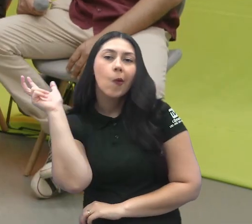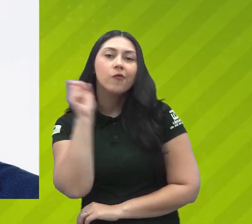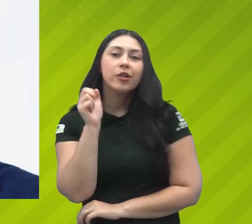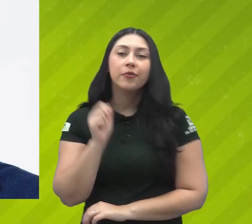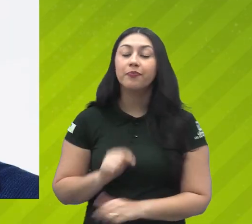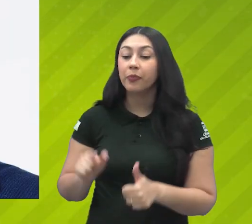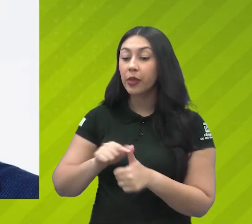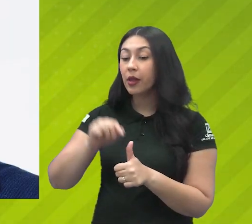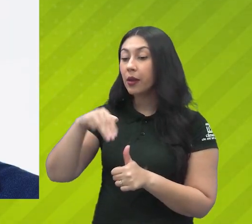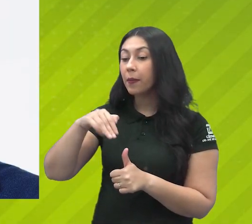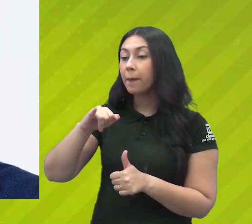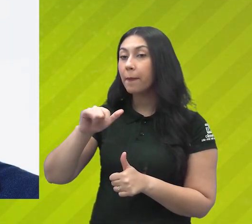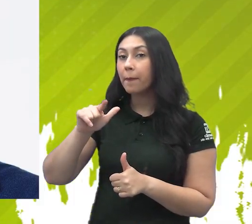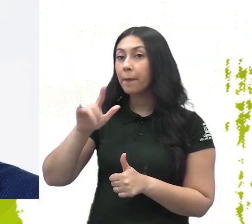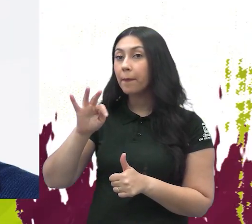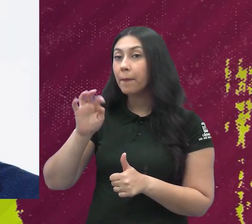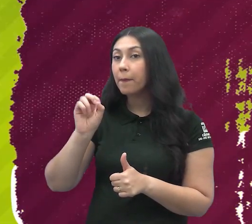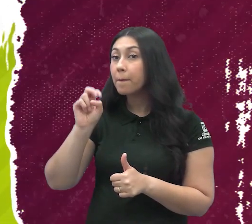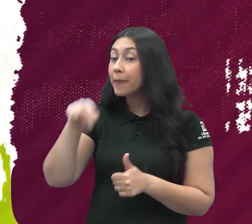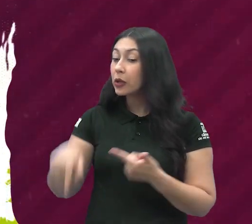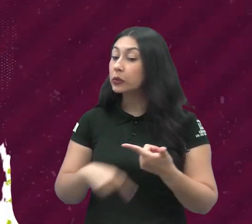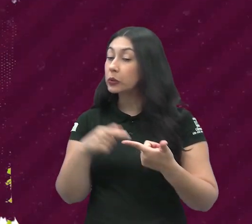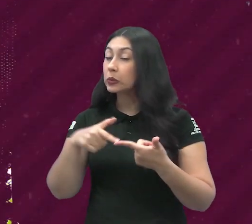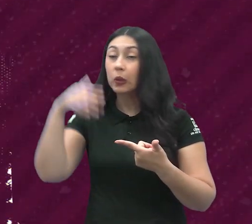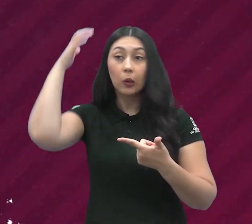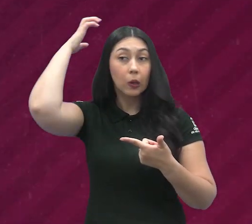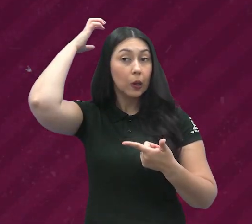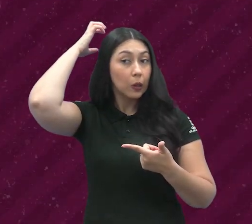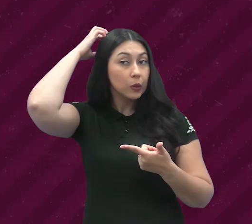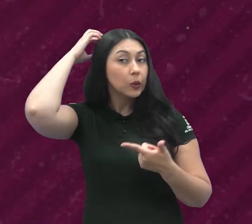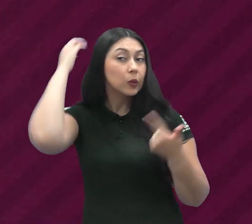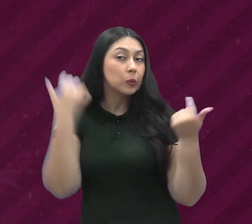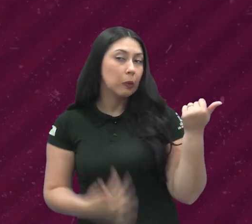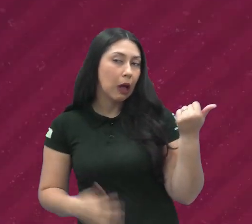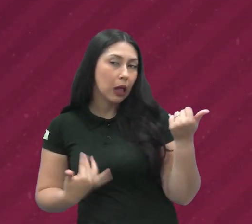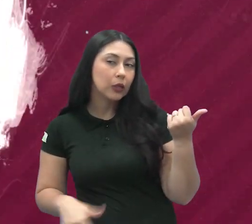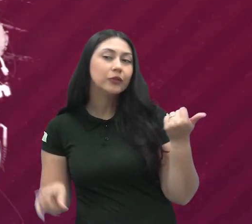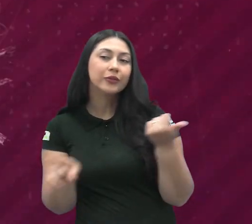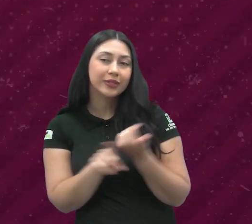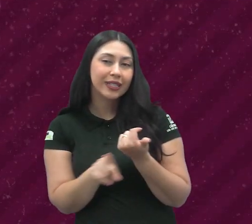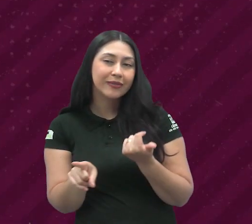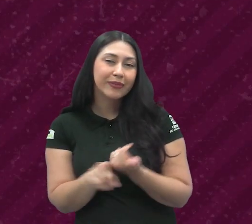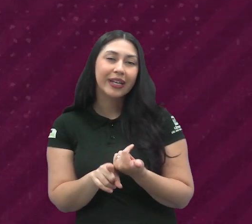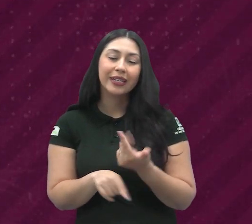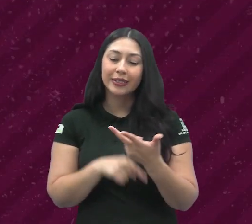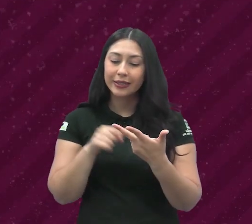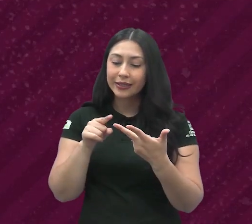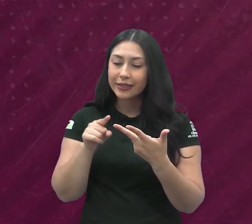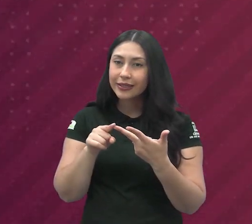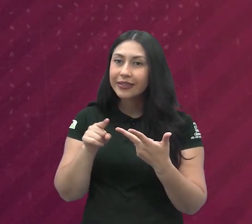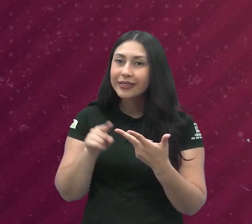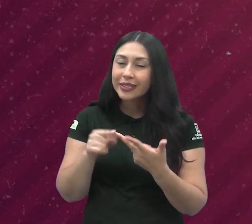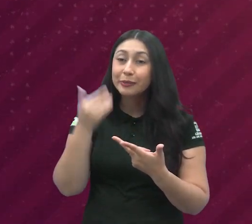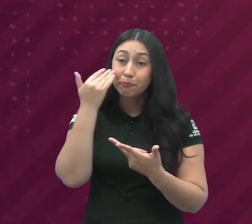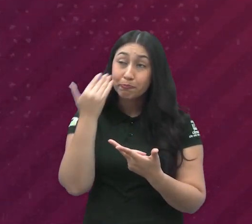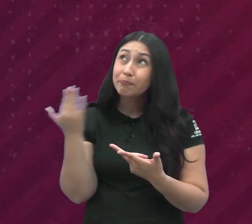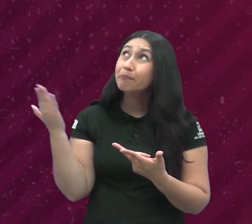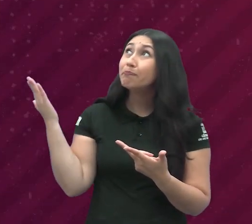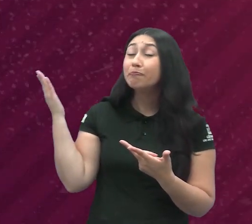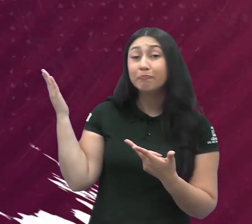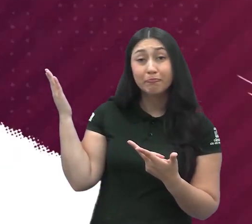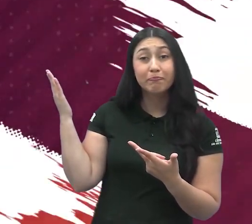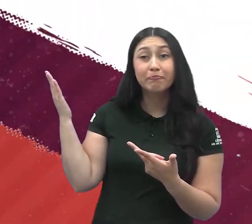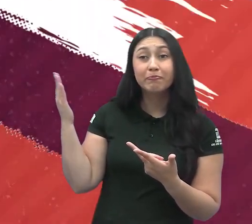Nascimento, escutei muito um álbum do Caetano Veloso também. Escutei álbuns, né? Escutei Esperanza Spalding, que é a minha